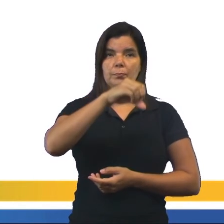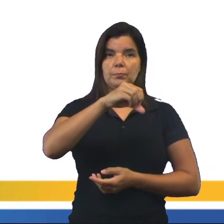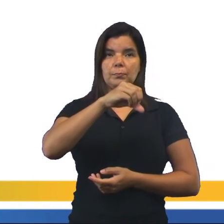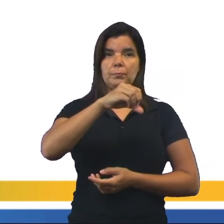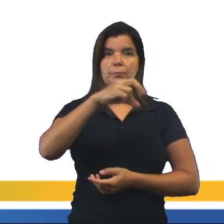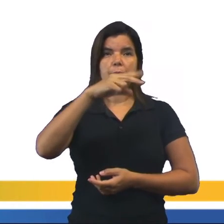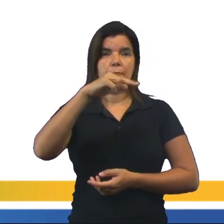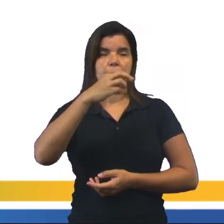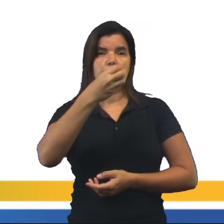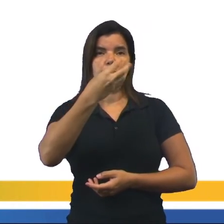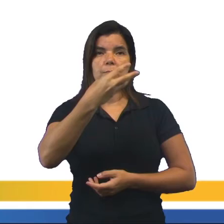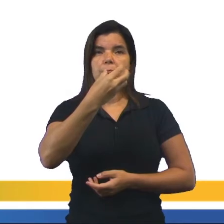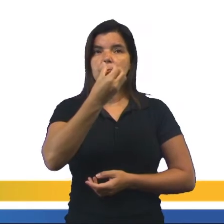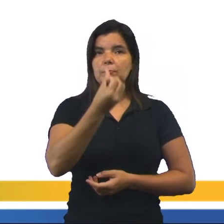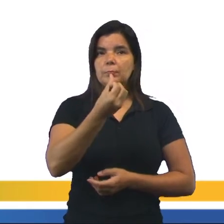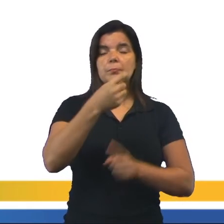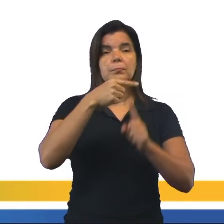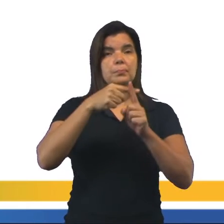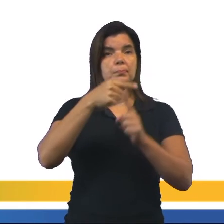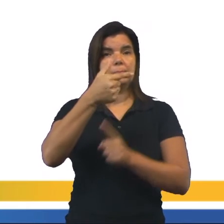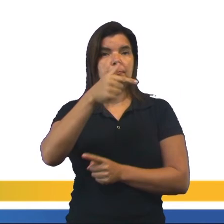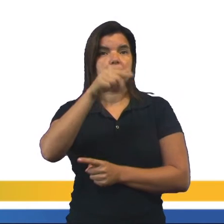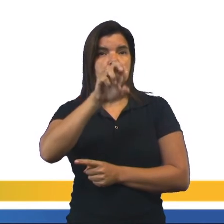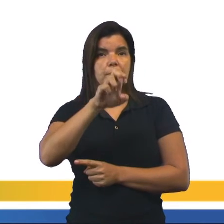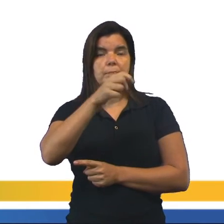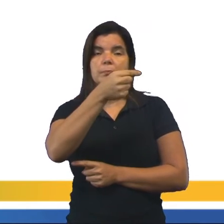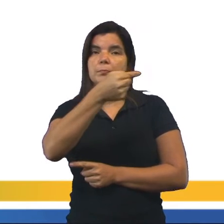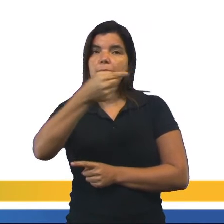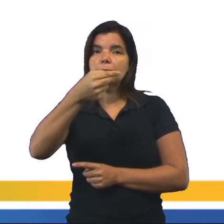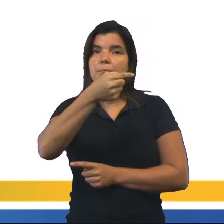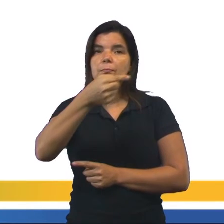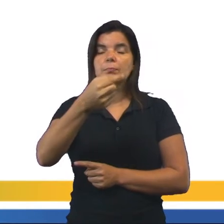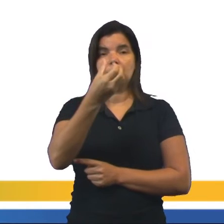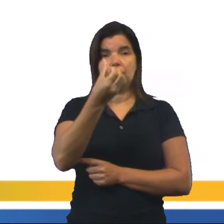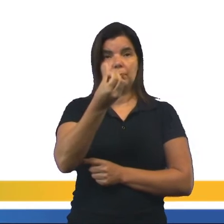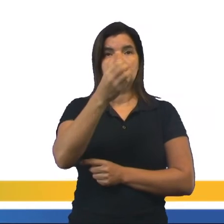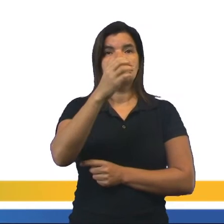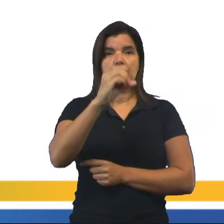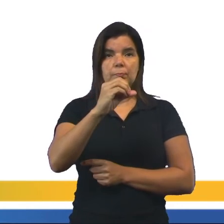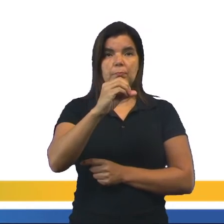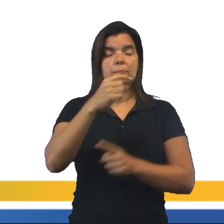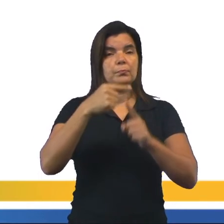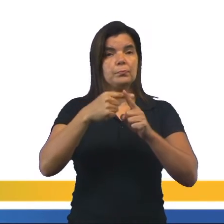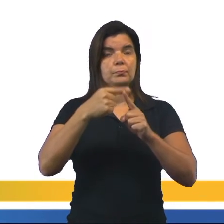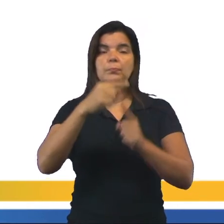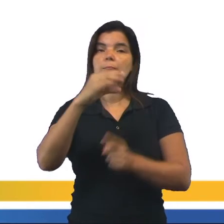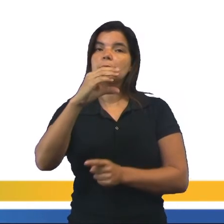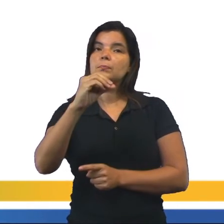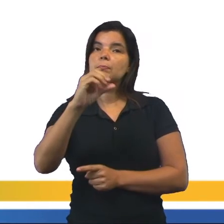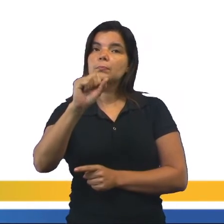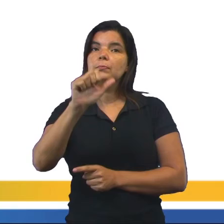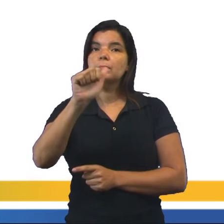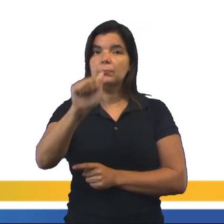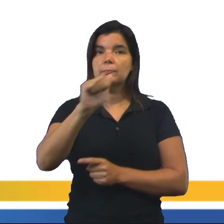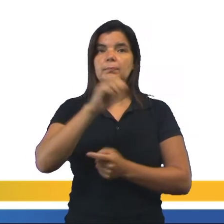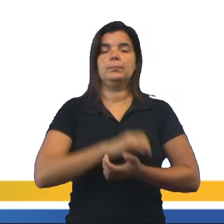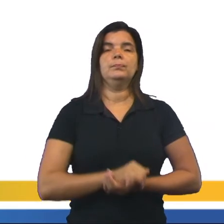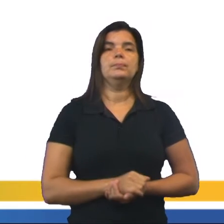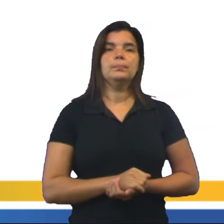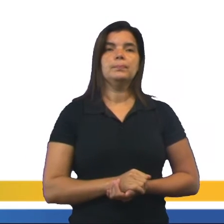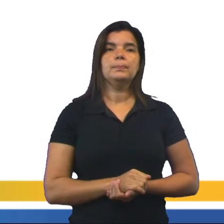49 é igual a 36 mais 25, menos 60 vezes o cosseno de A.